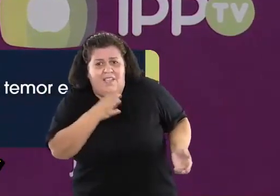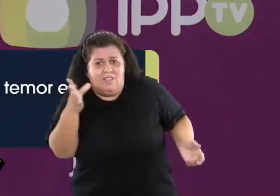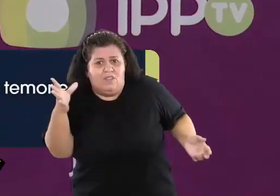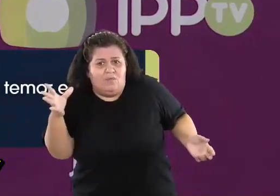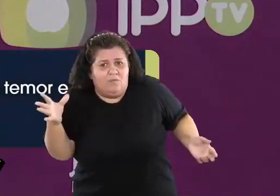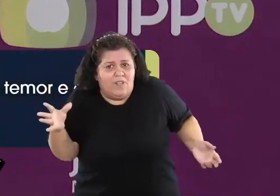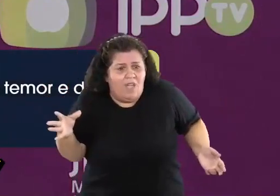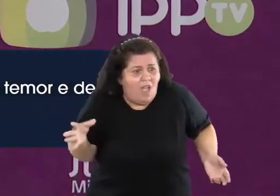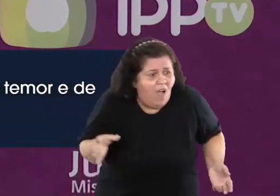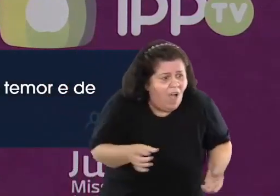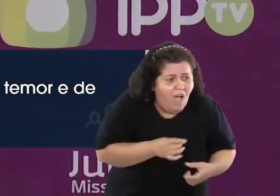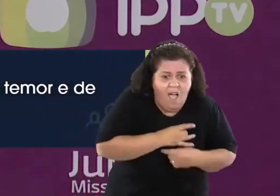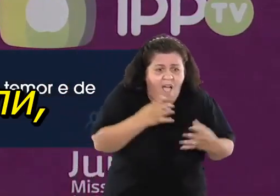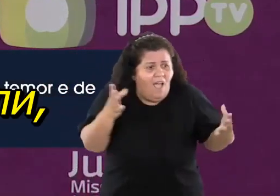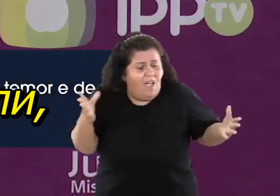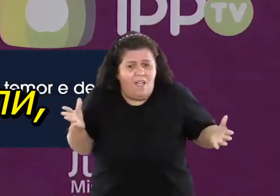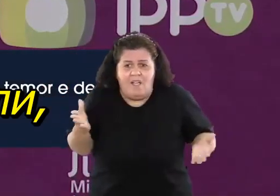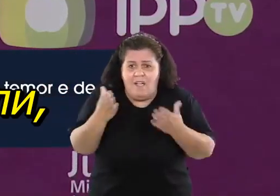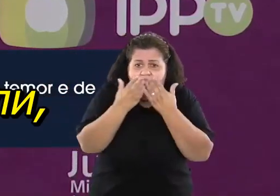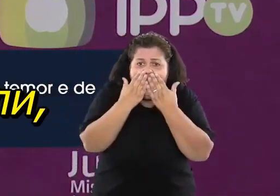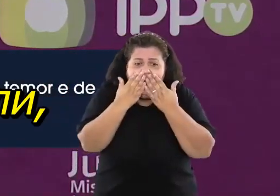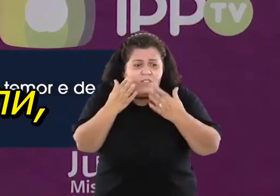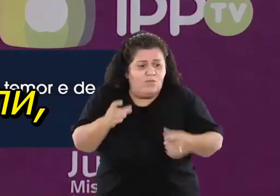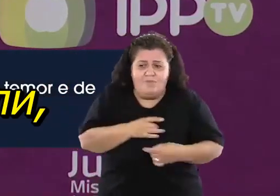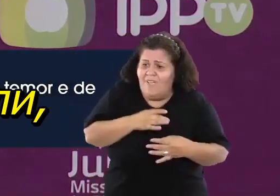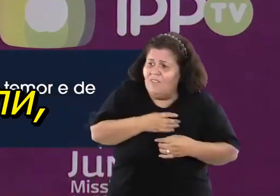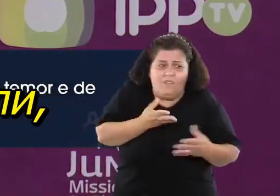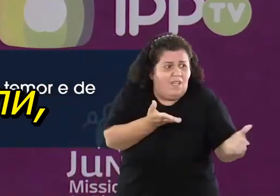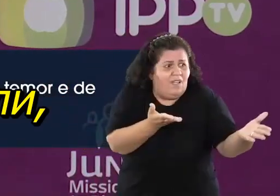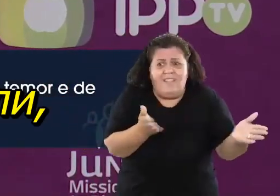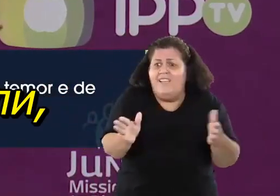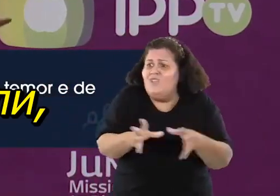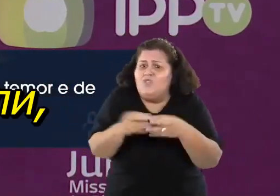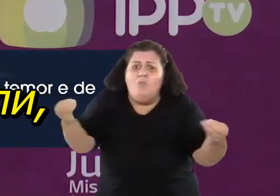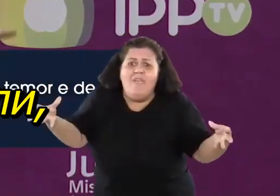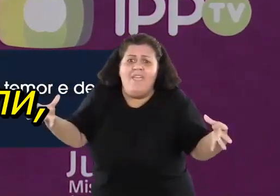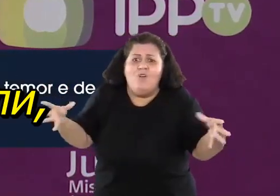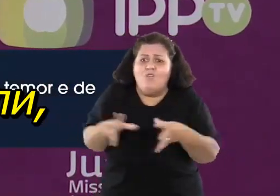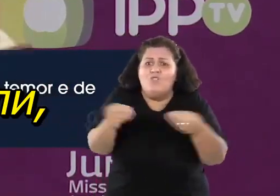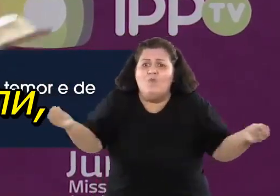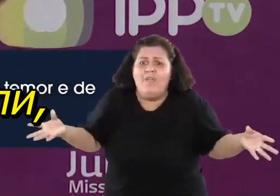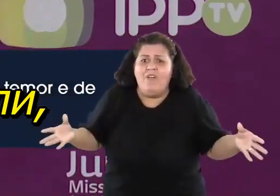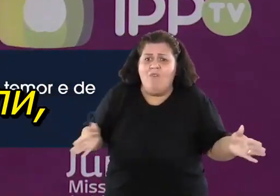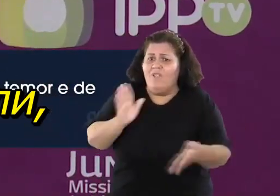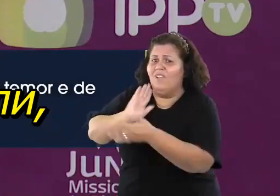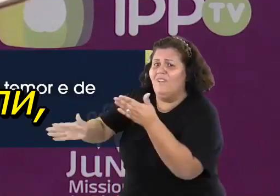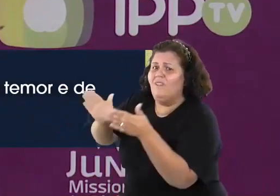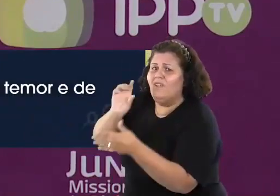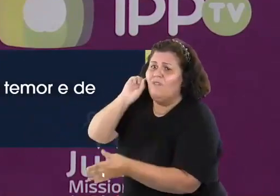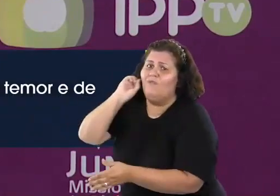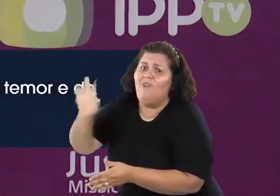de assombro e de medo, nada disseram a ninguém.